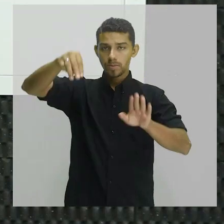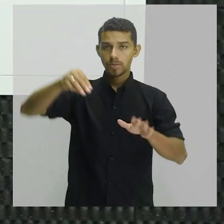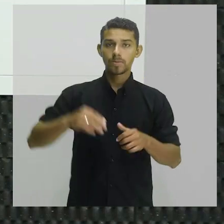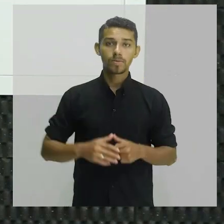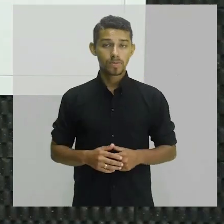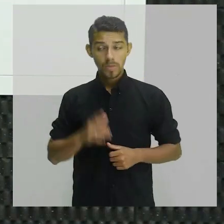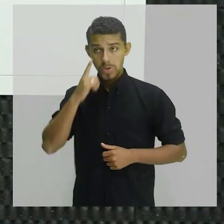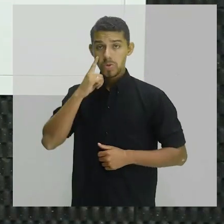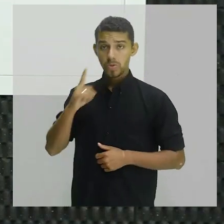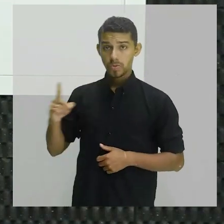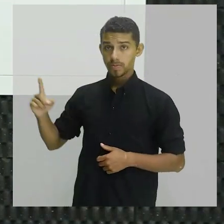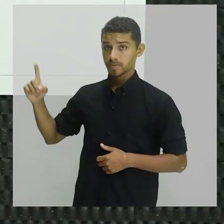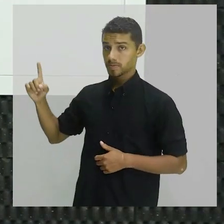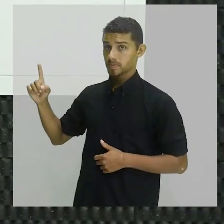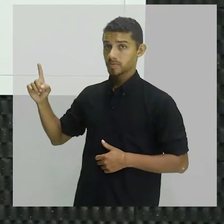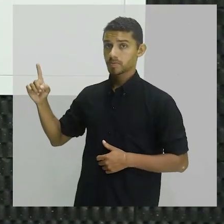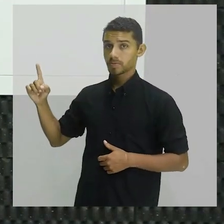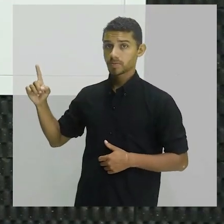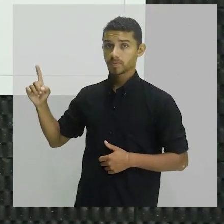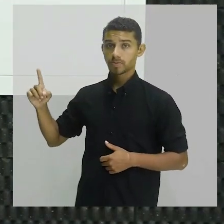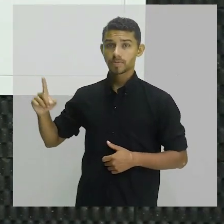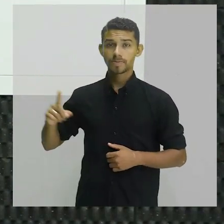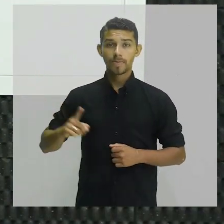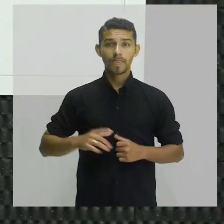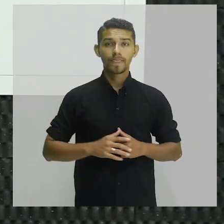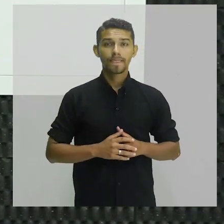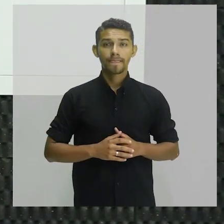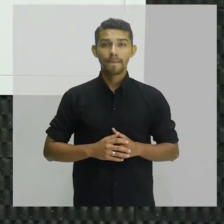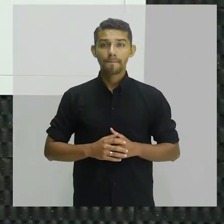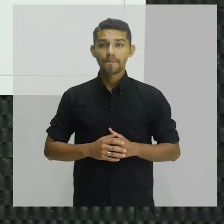500 metros, e entre o B e o C também mais